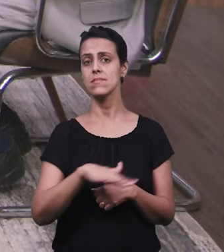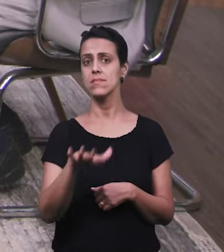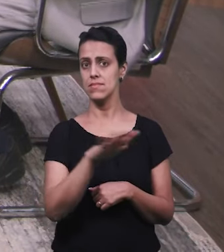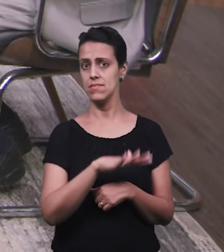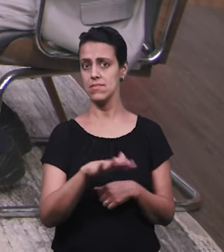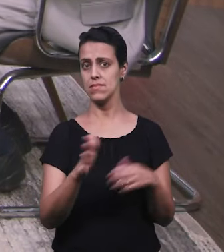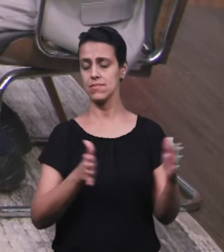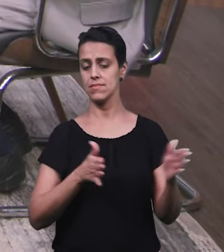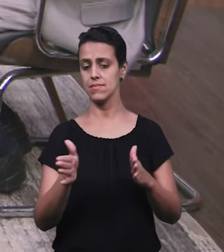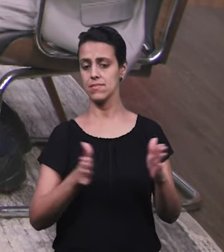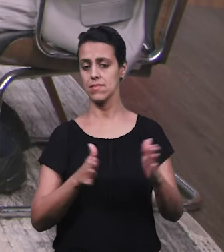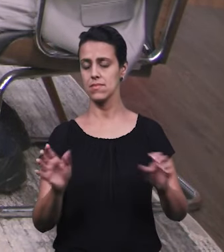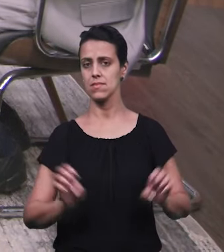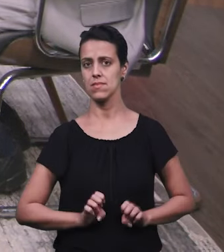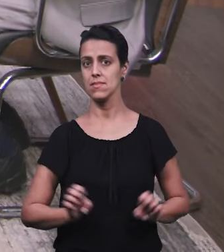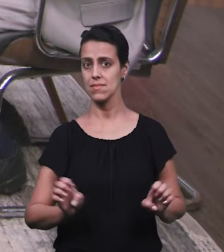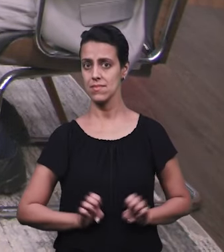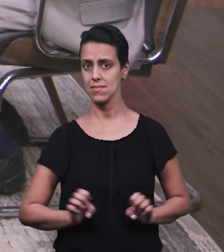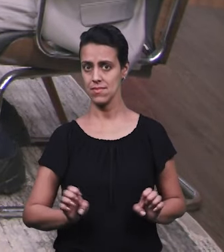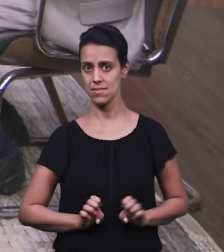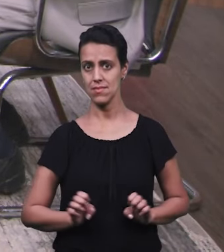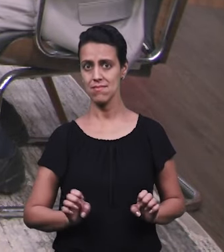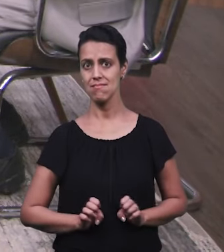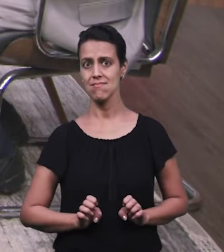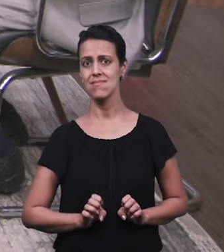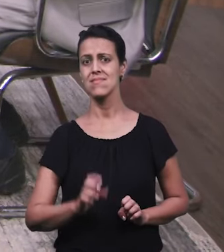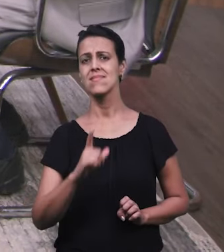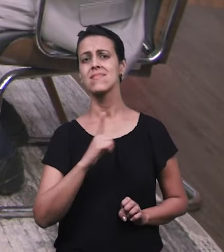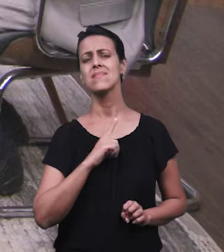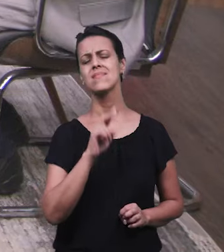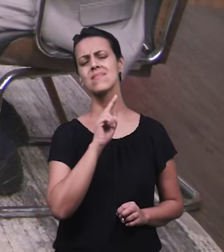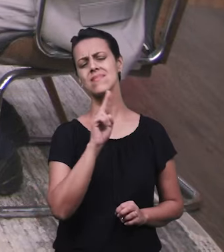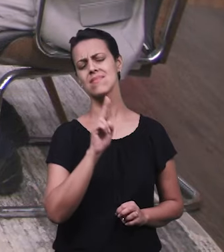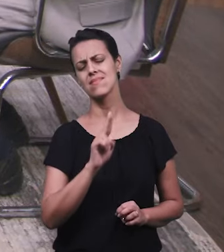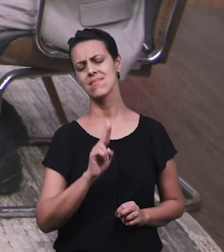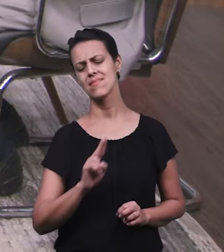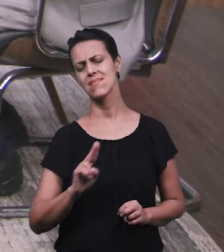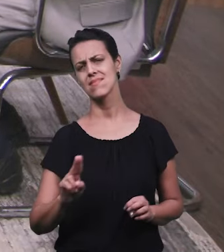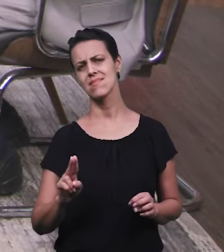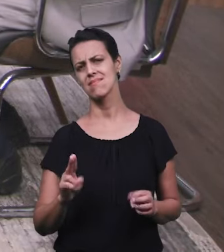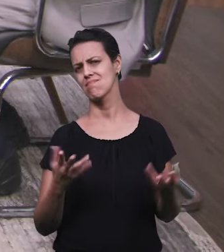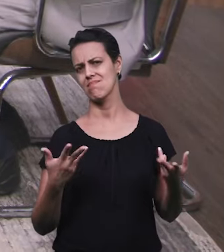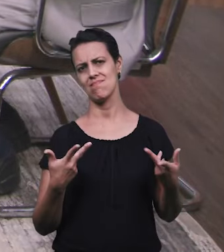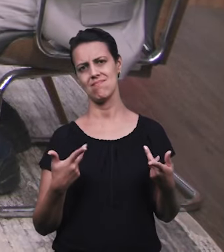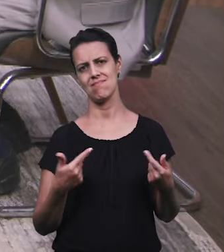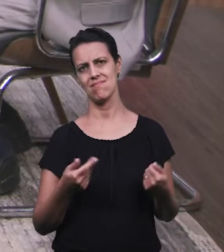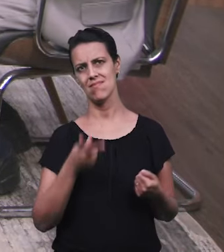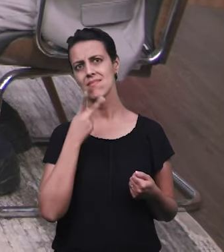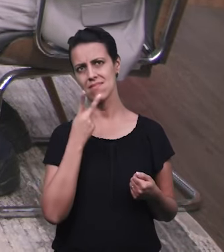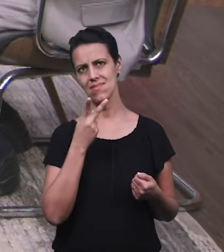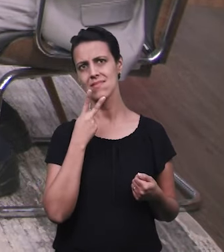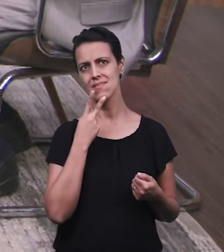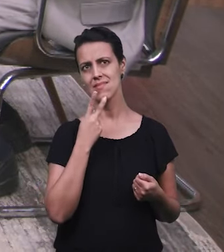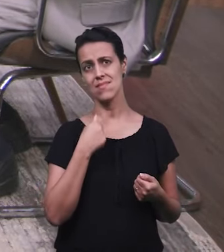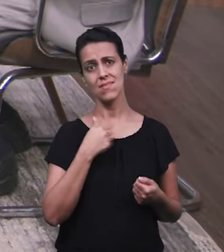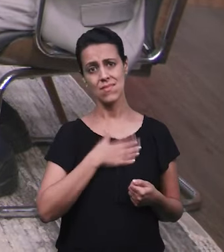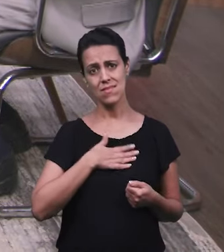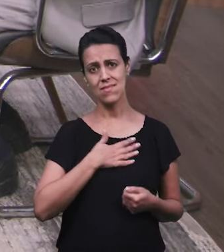por exemplo, esse período aqui de Esmirna, nomes extraordinários vão ser mencionados e eu gostaria de que as